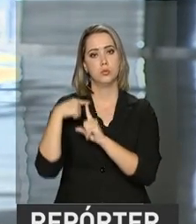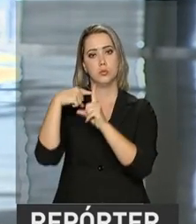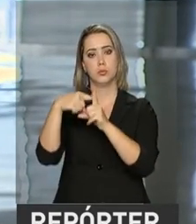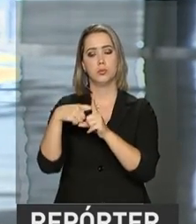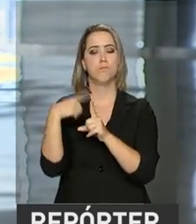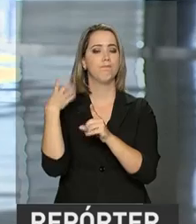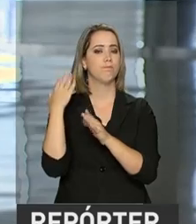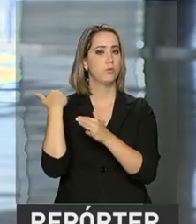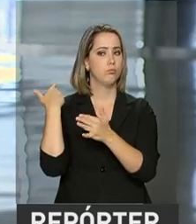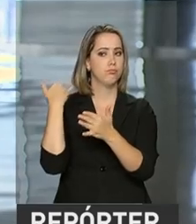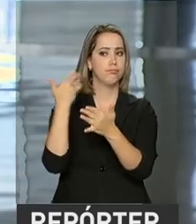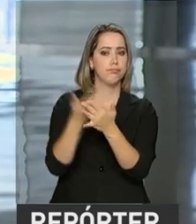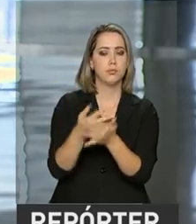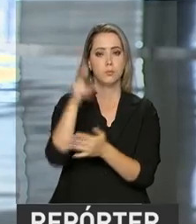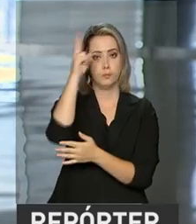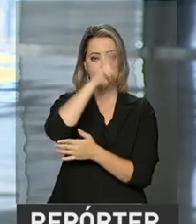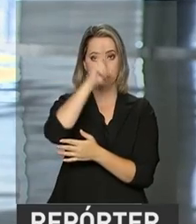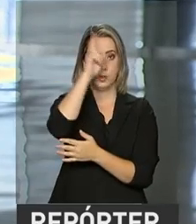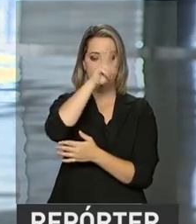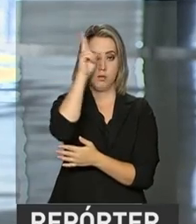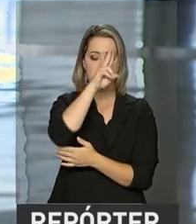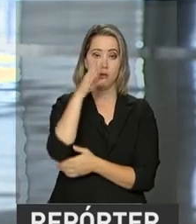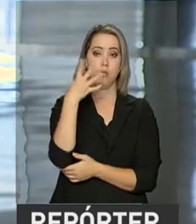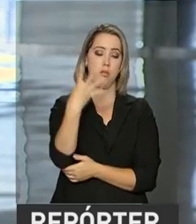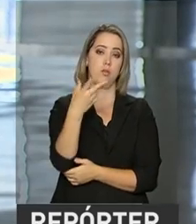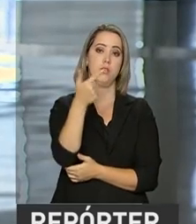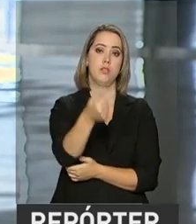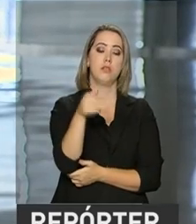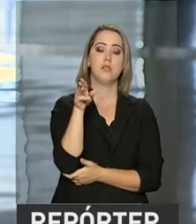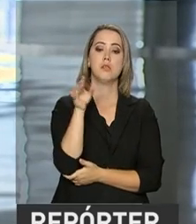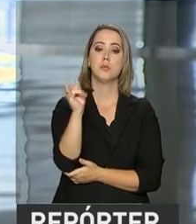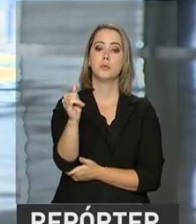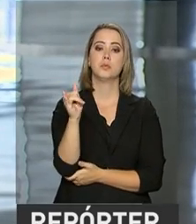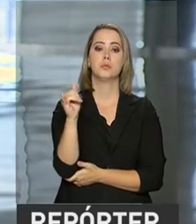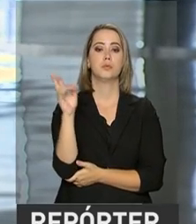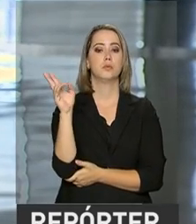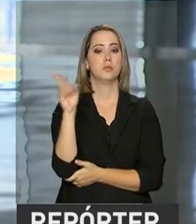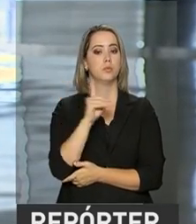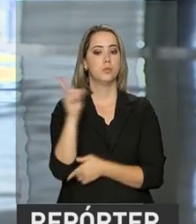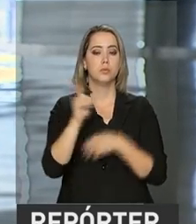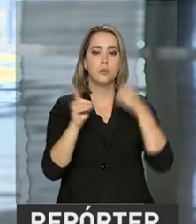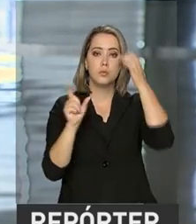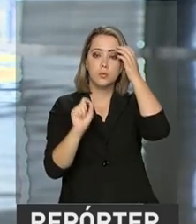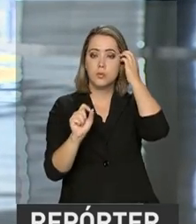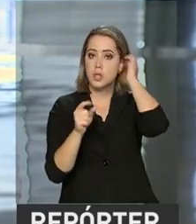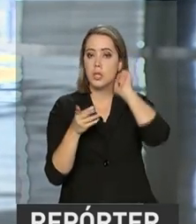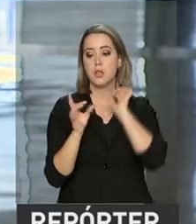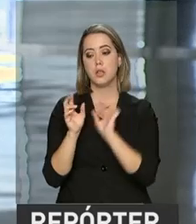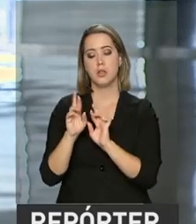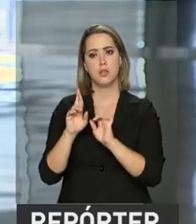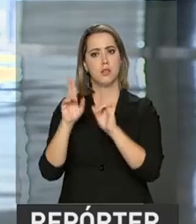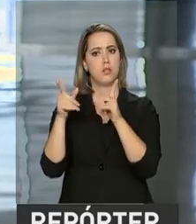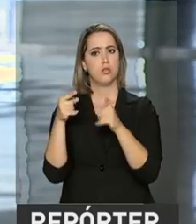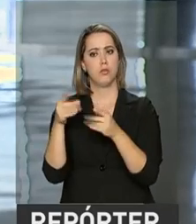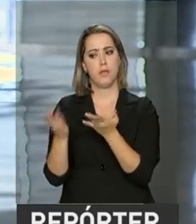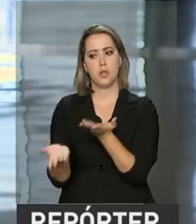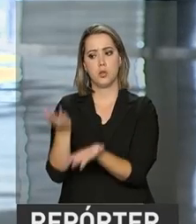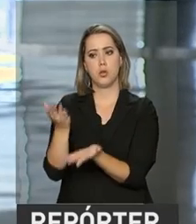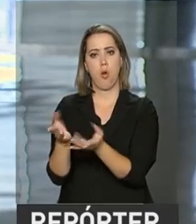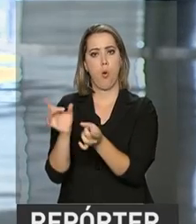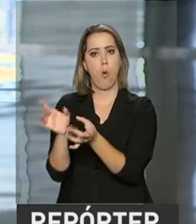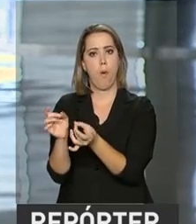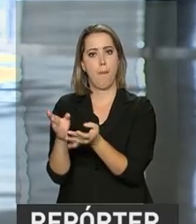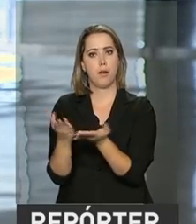da história com 47 bilhões 700 milhões de dólares nessa diferença entre o que é